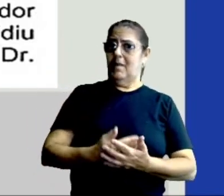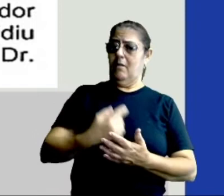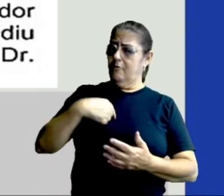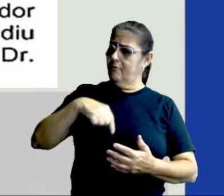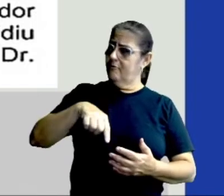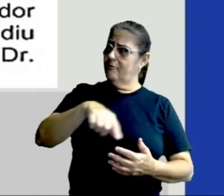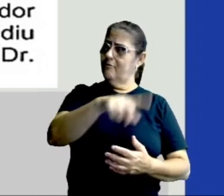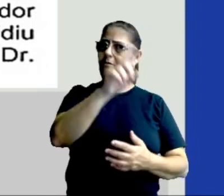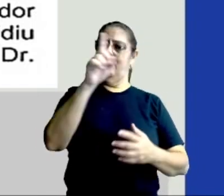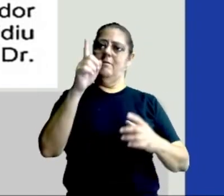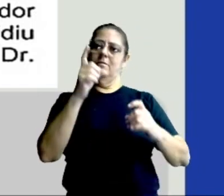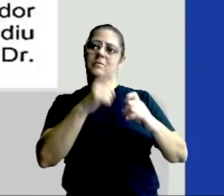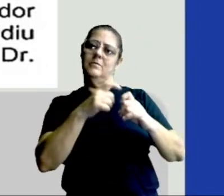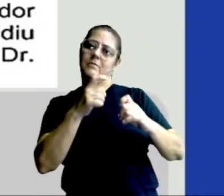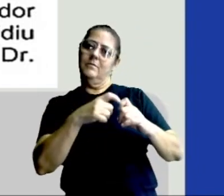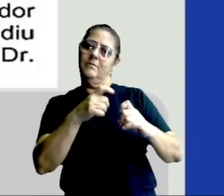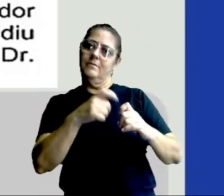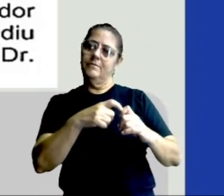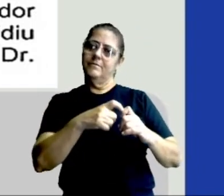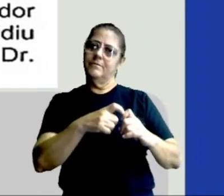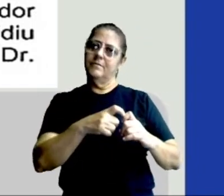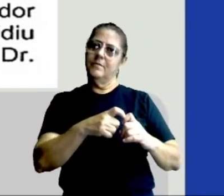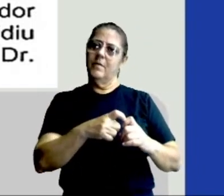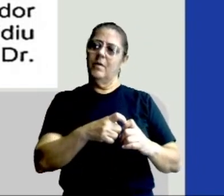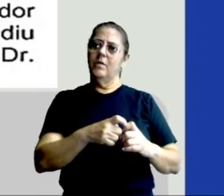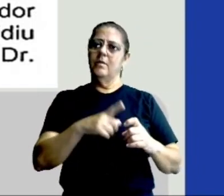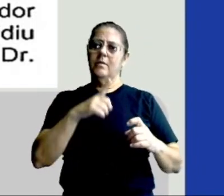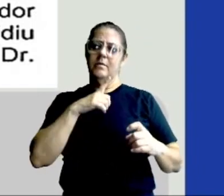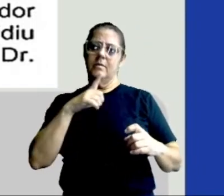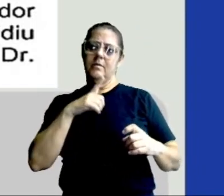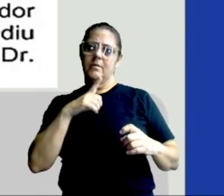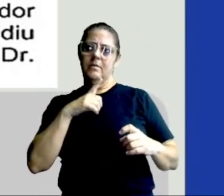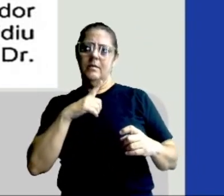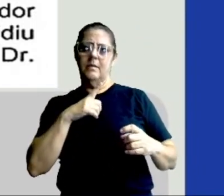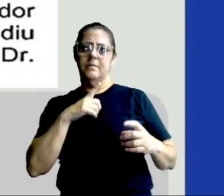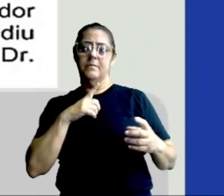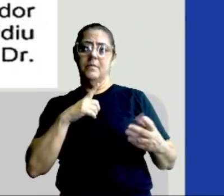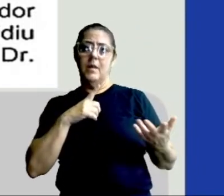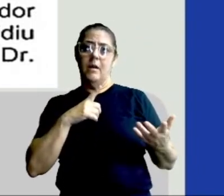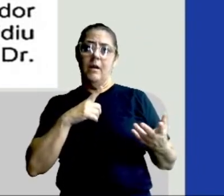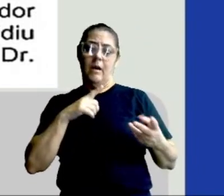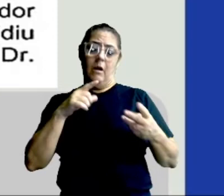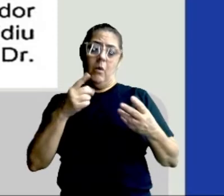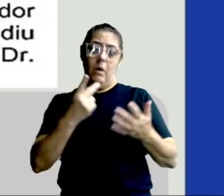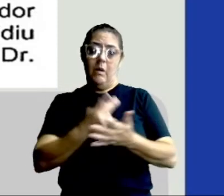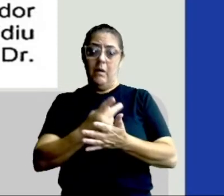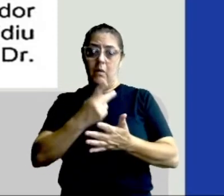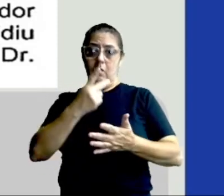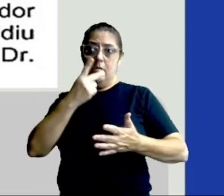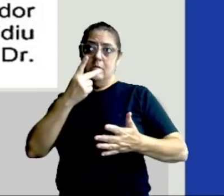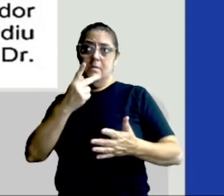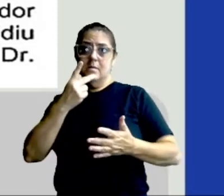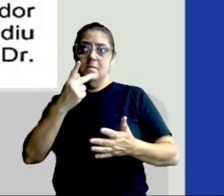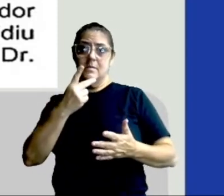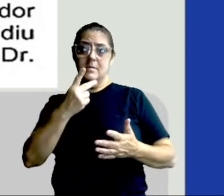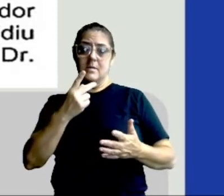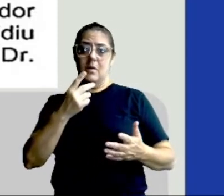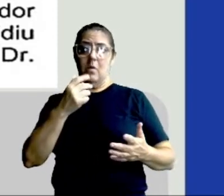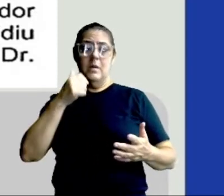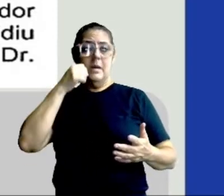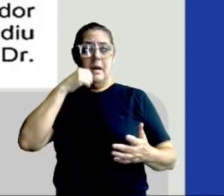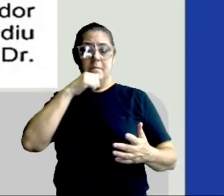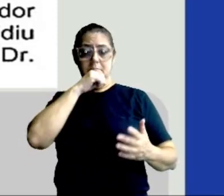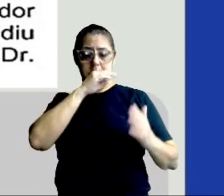levou o Paulo até até o médico então a gente tem aí ó uma situação que chegou naquele